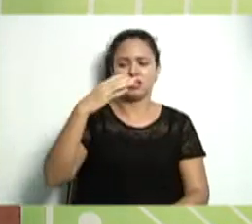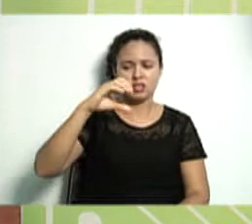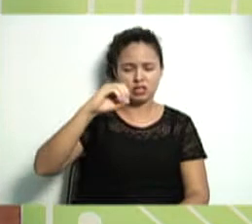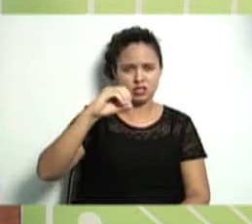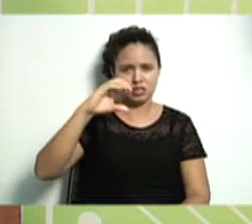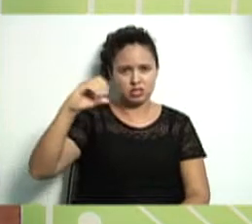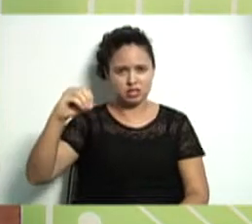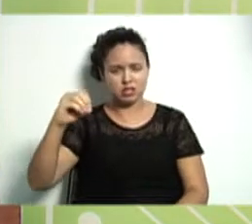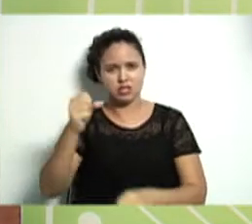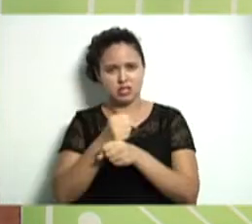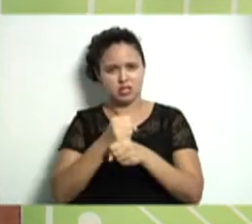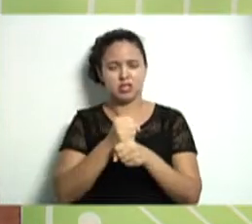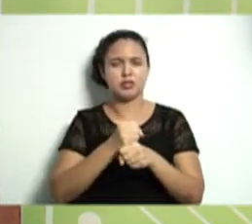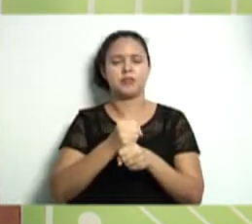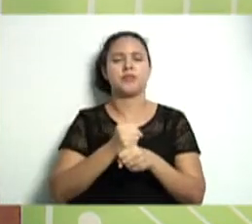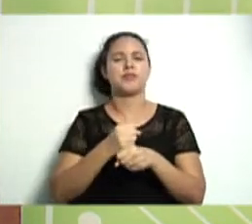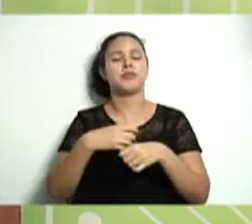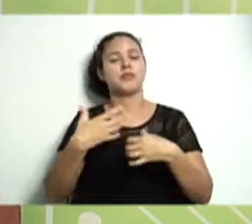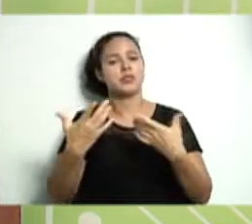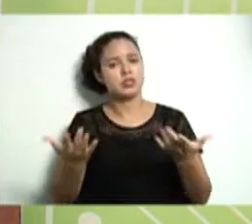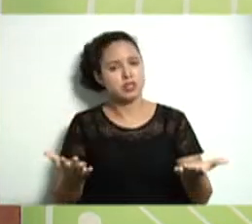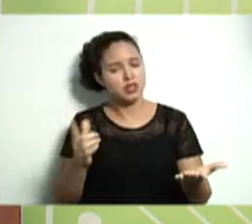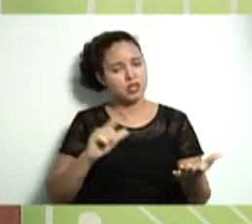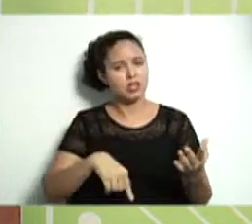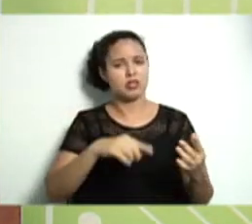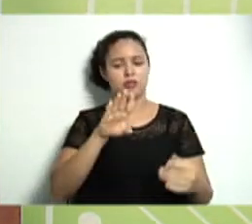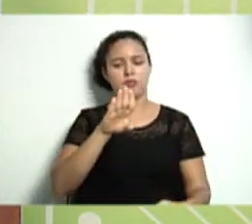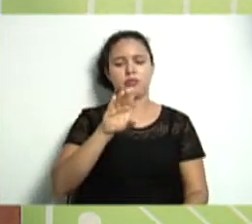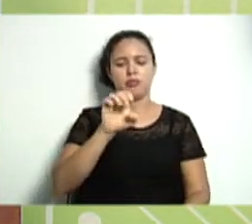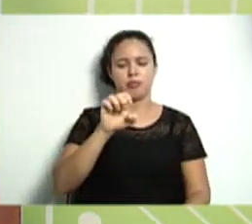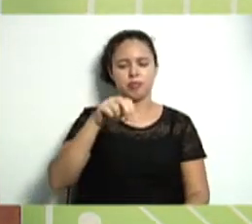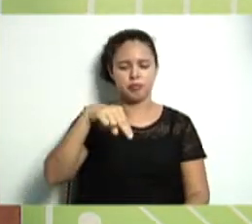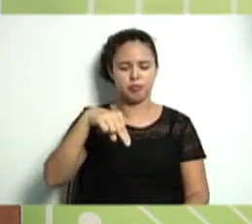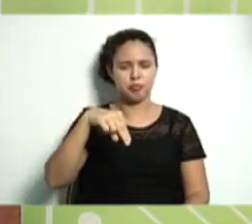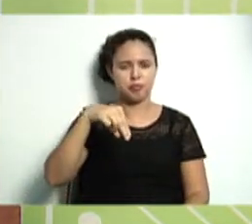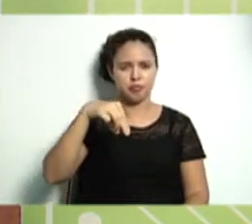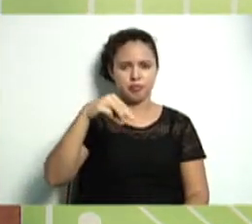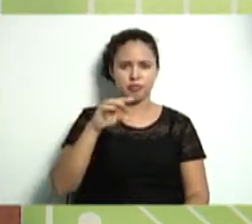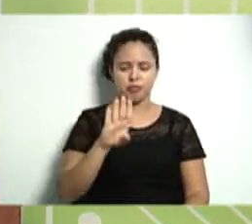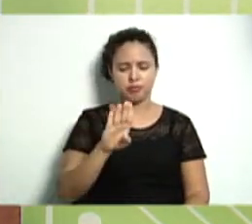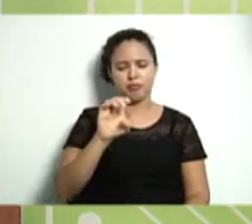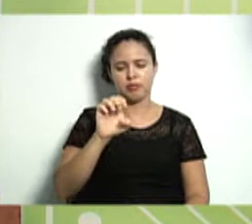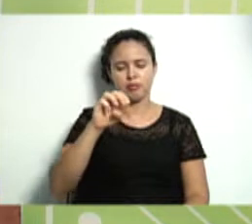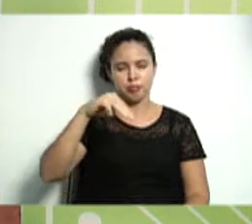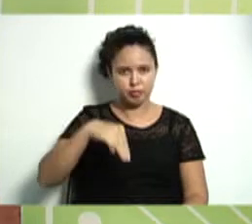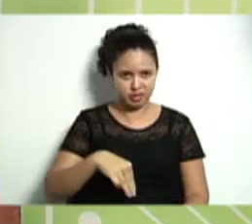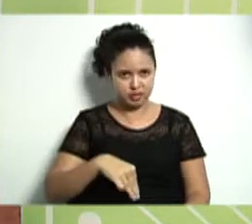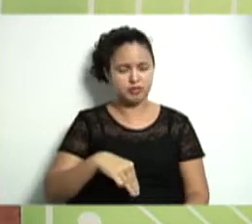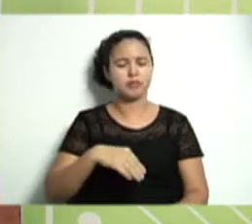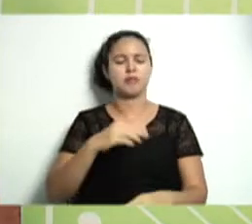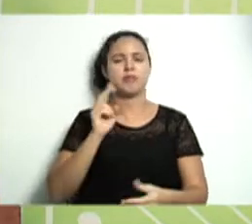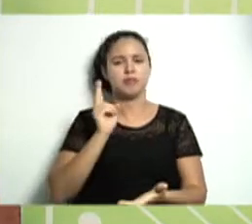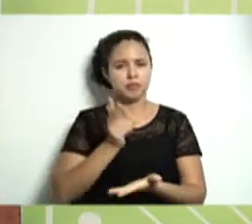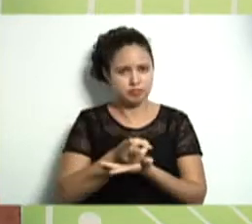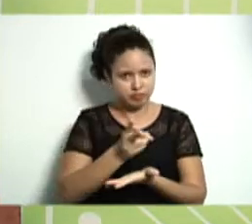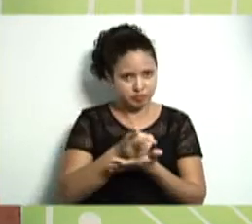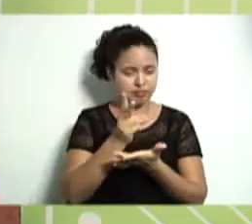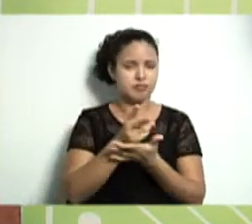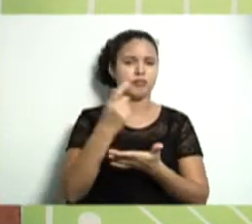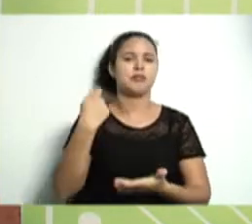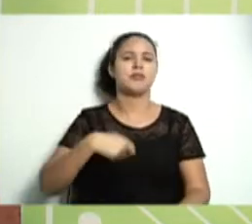elétrica. Então, é um bem que a gente não se dá conta muito porque ele está sempre disponível. Mas quando